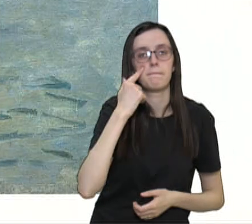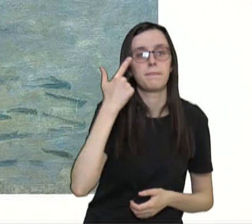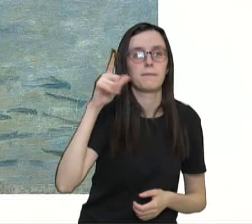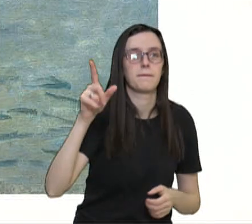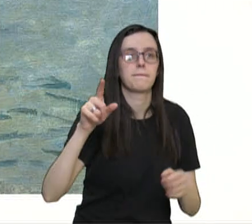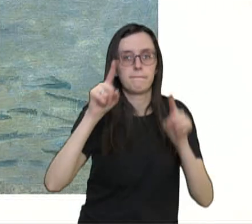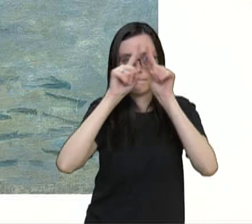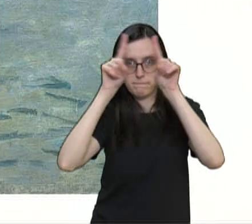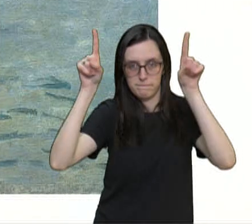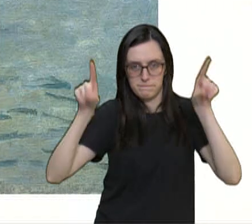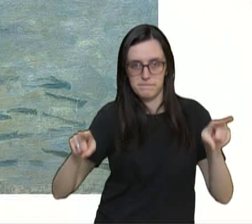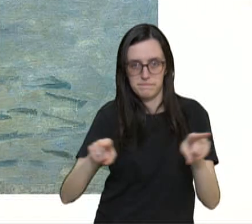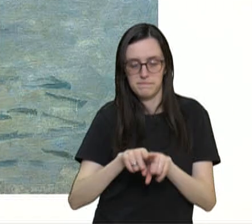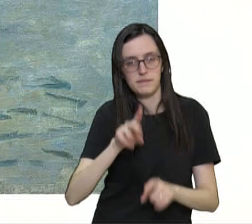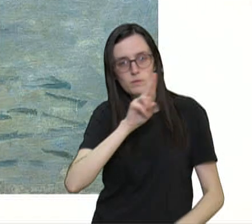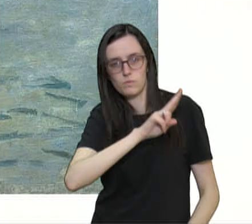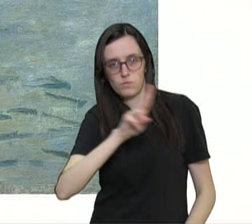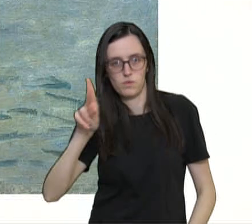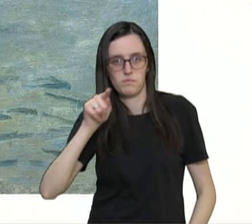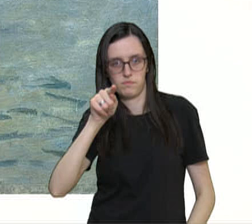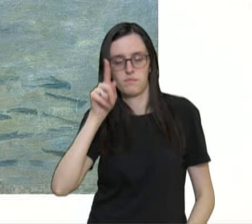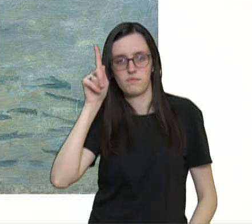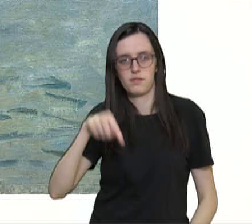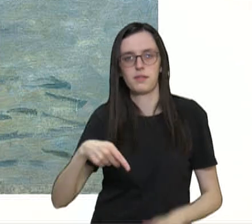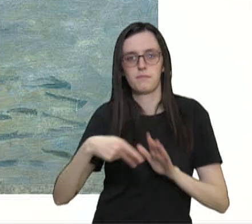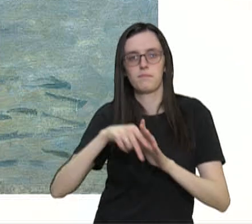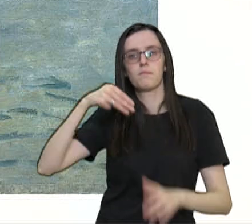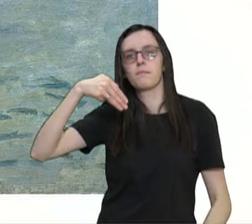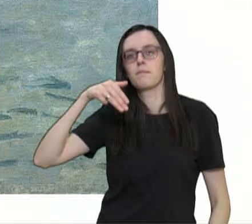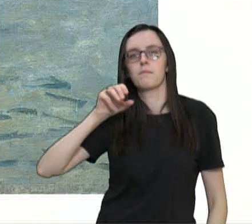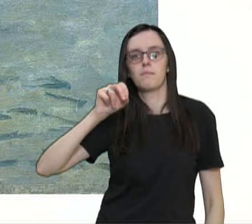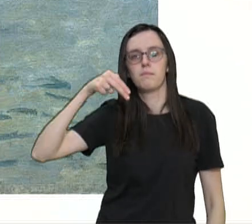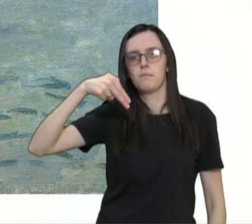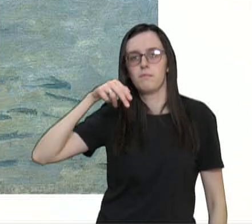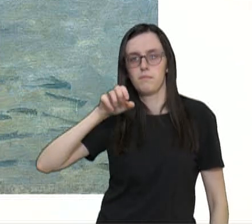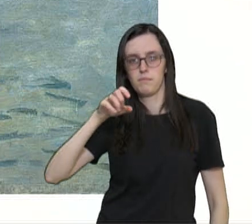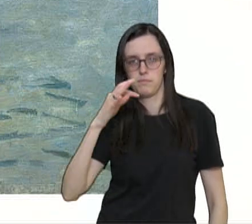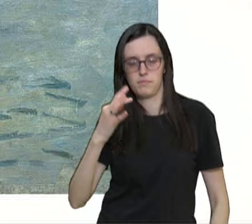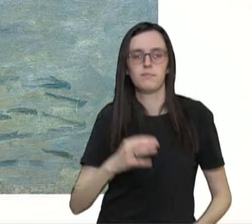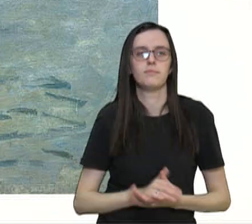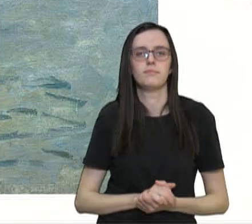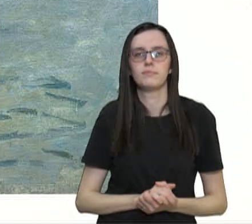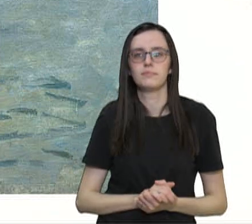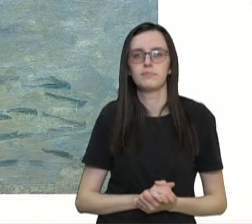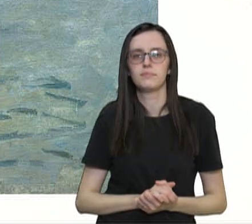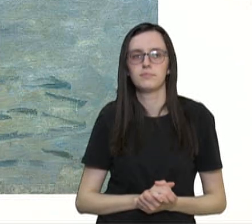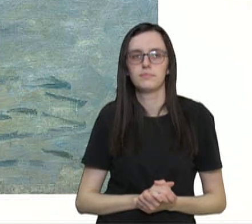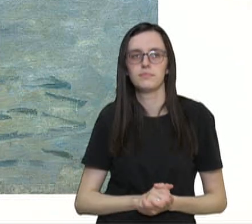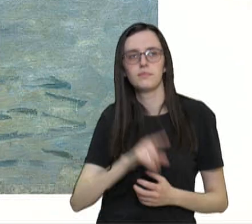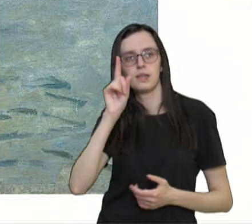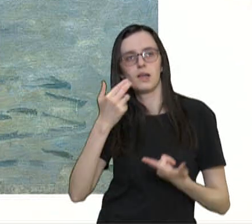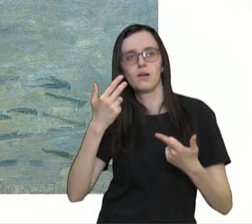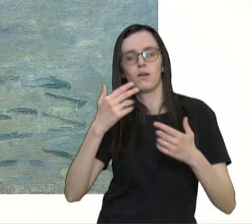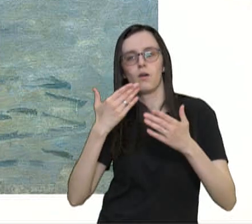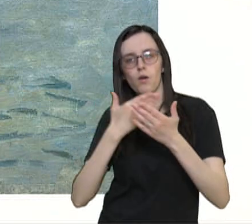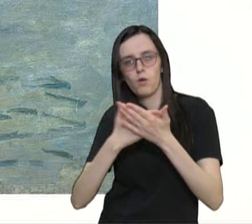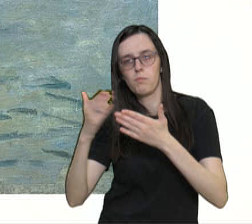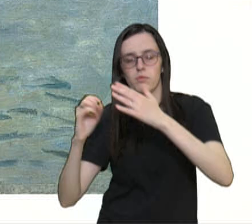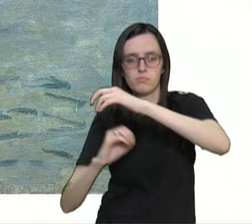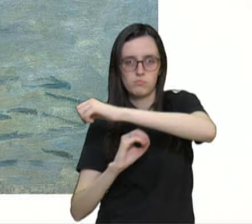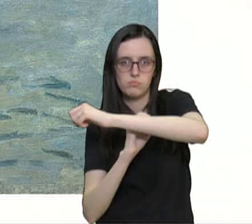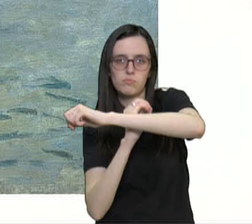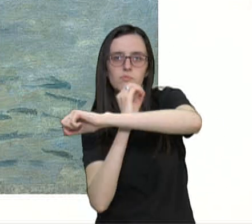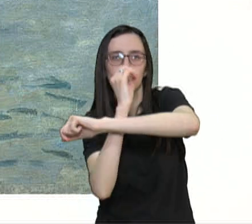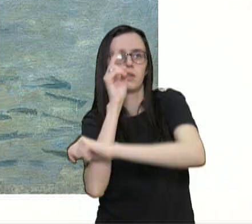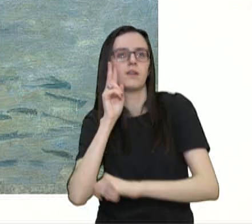daí que surgiu o nome, uma exposição, uma obra do Monet, né? Impressão nascer do sol. Então veja as